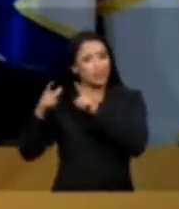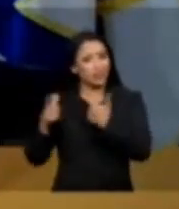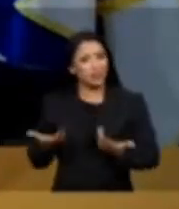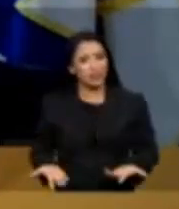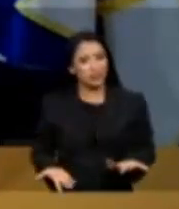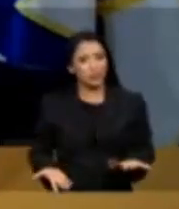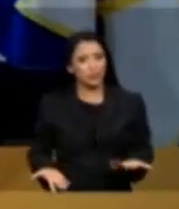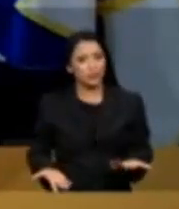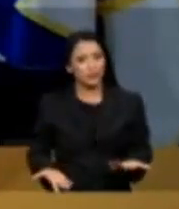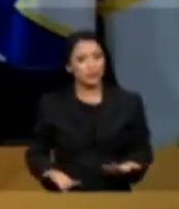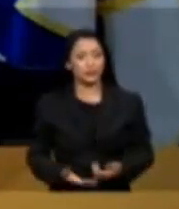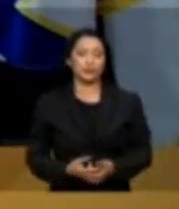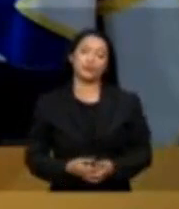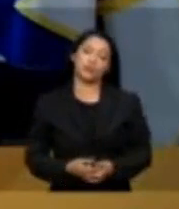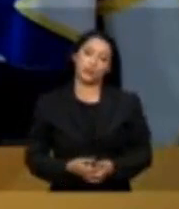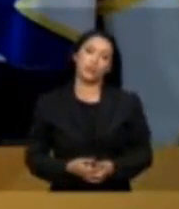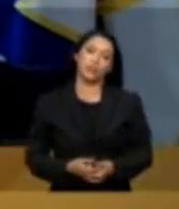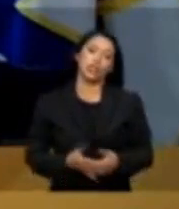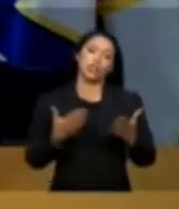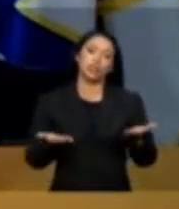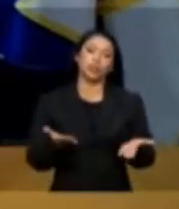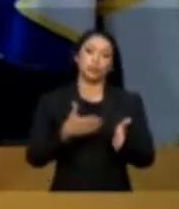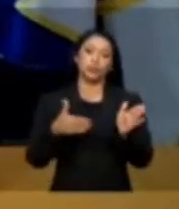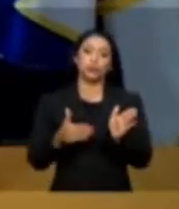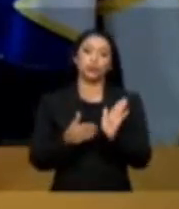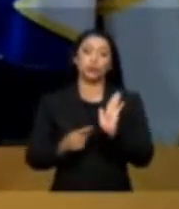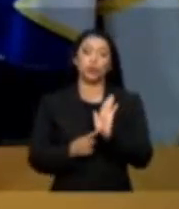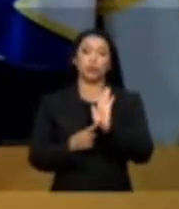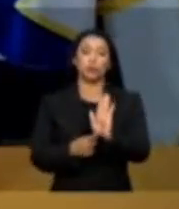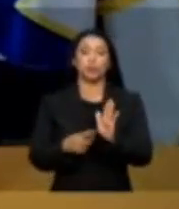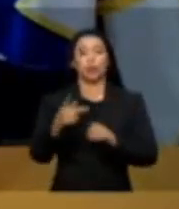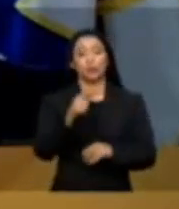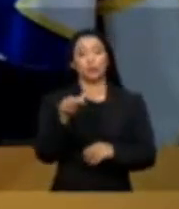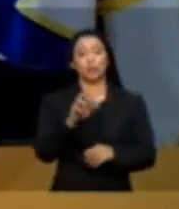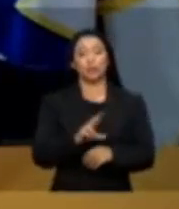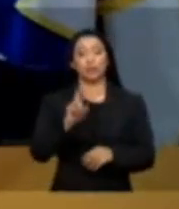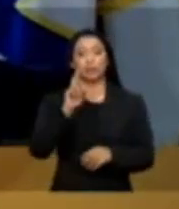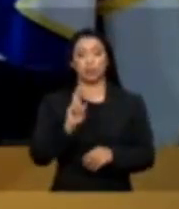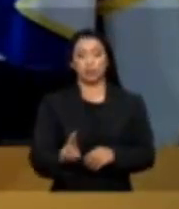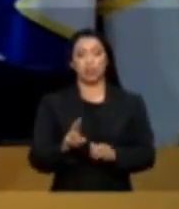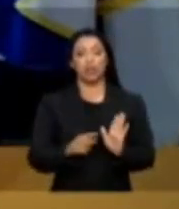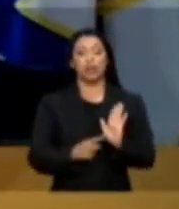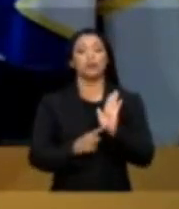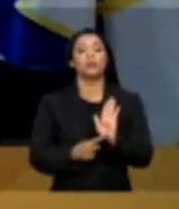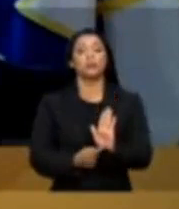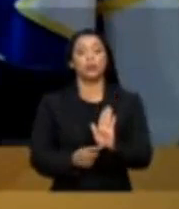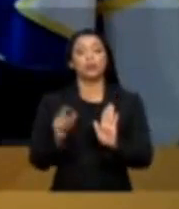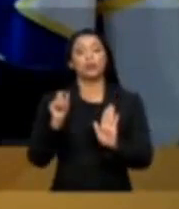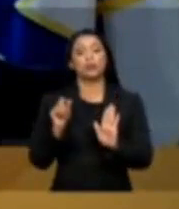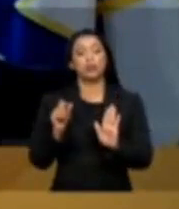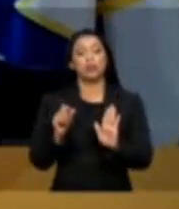Xoklen. Em face do exposto, o Procurador-Geral da República se manifesta